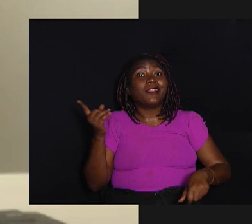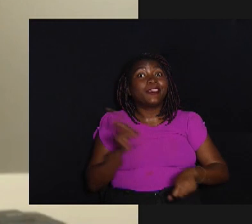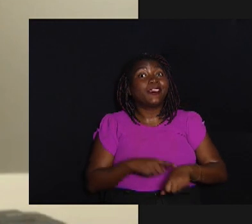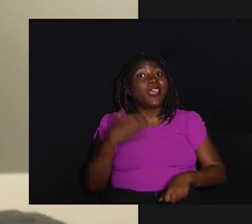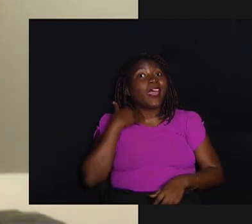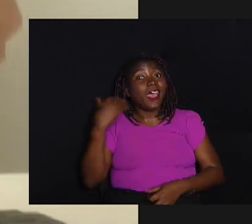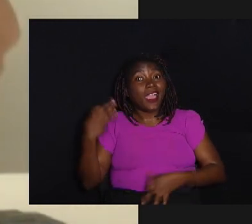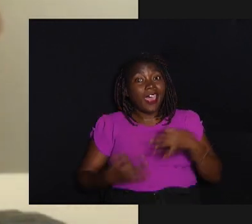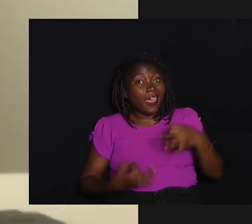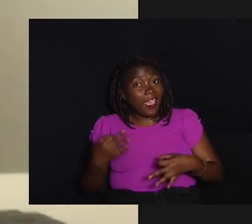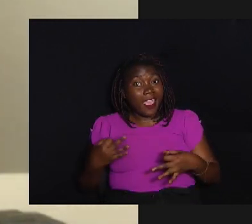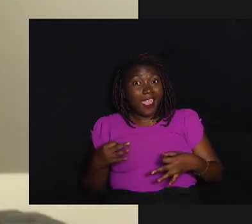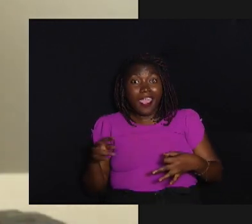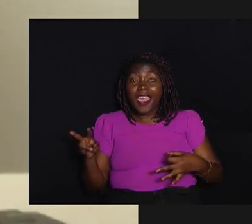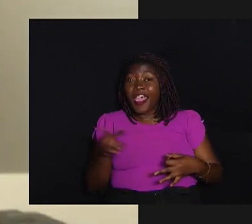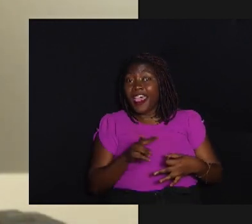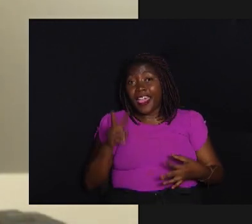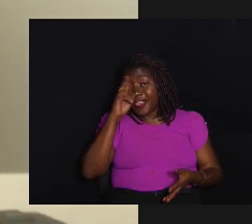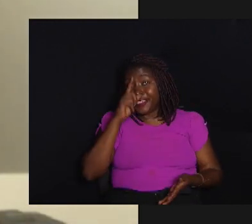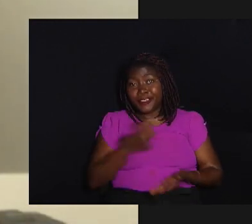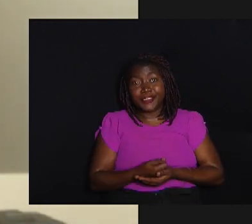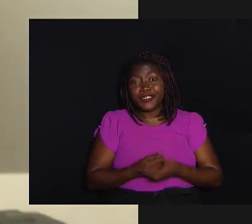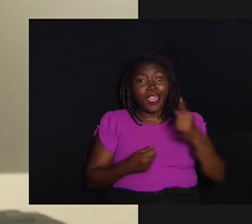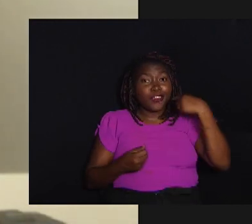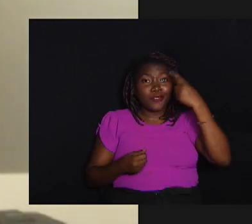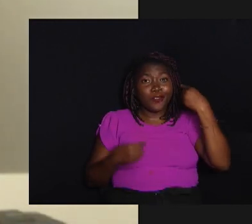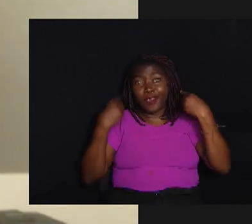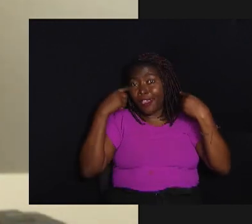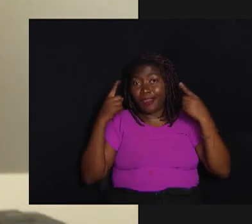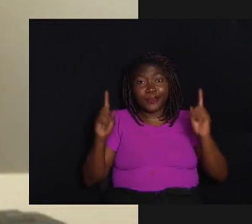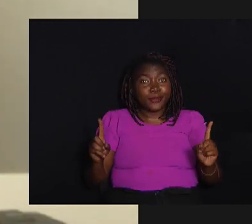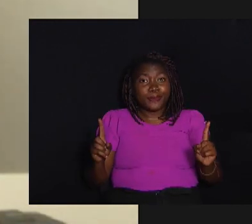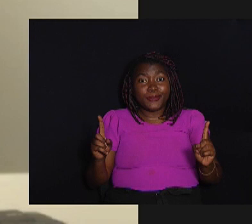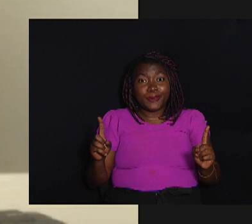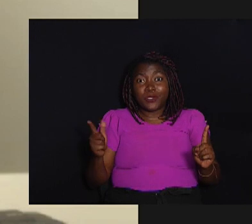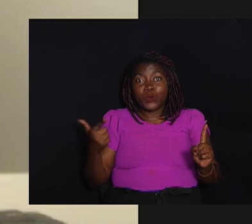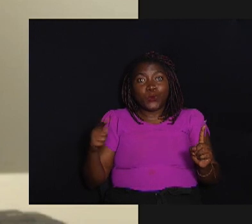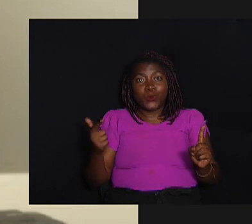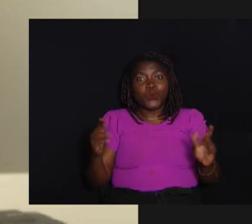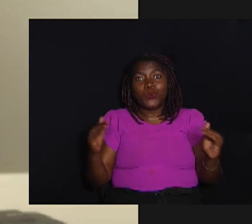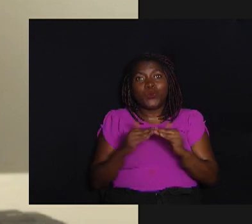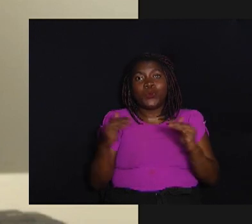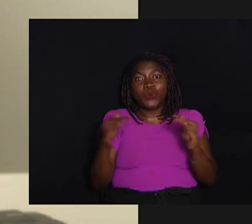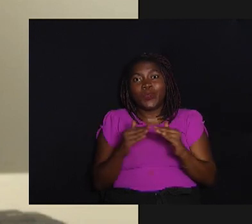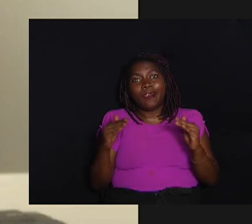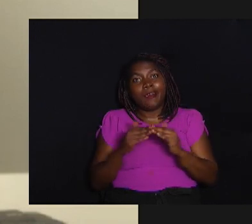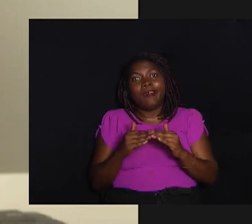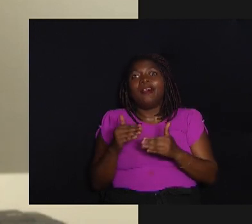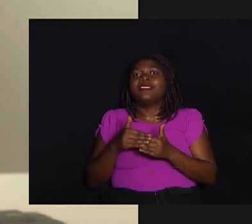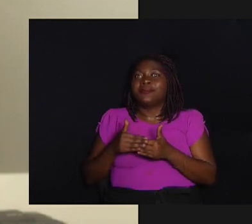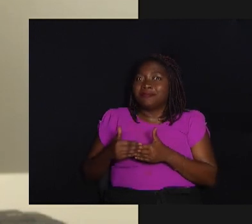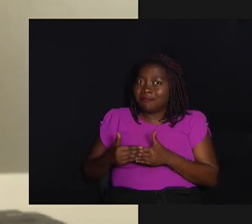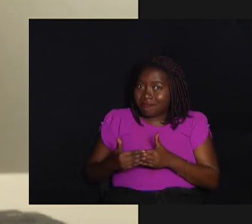judicial, cada um escolhe os advogados não têm forma de atuação consensual, e a partir daí um divórcio que era para